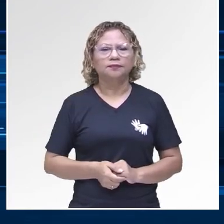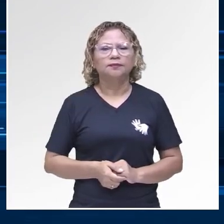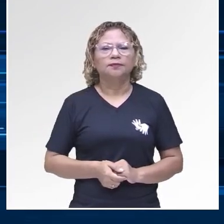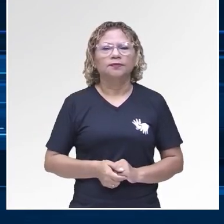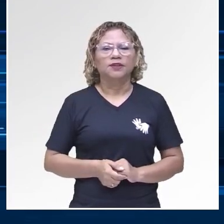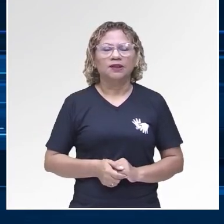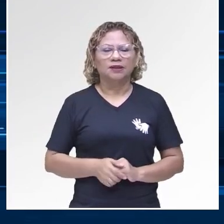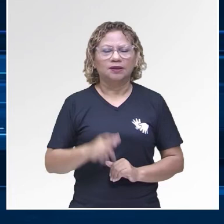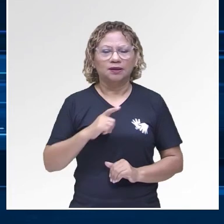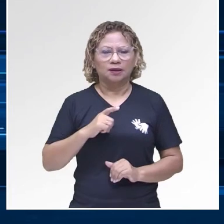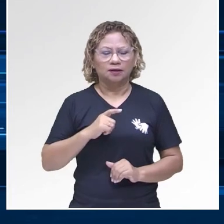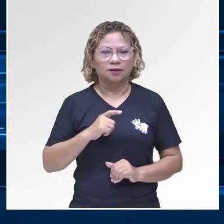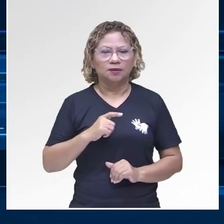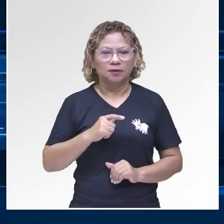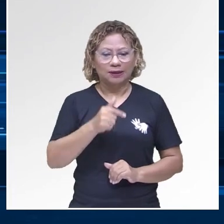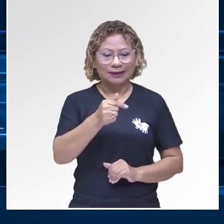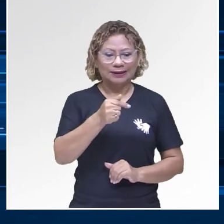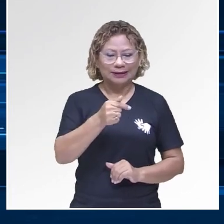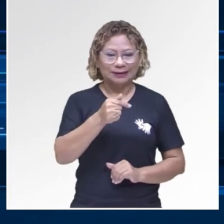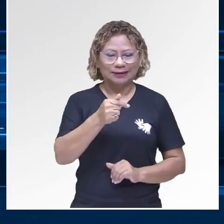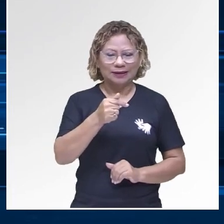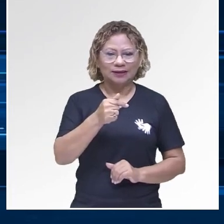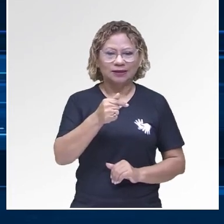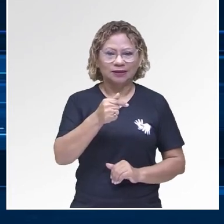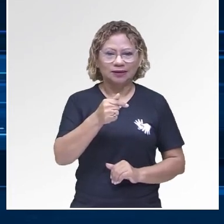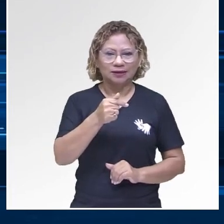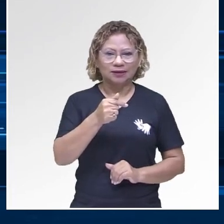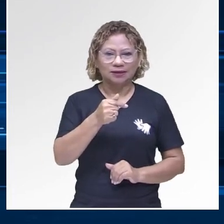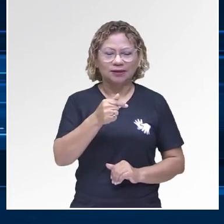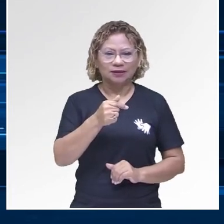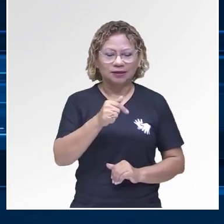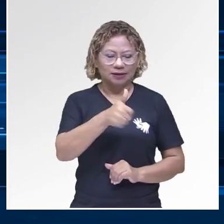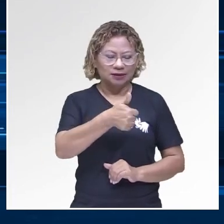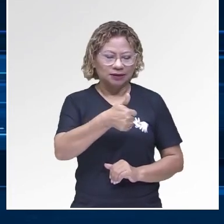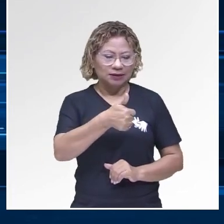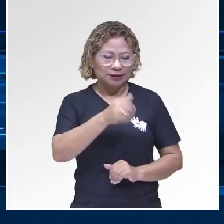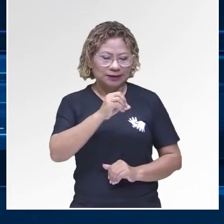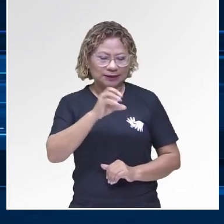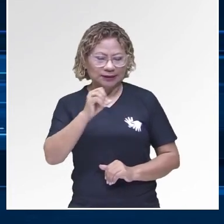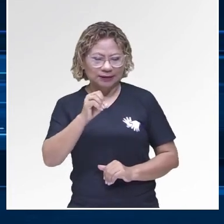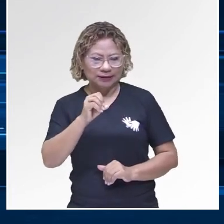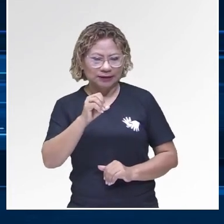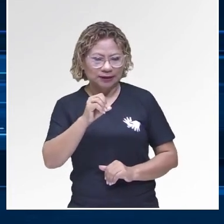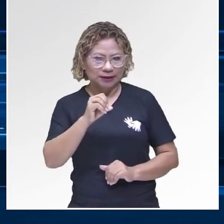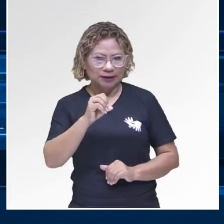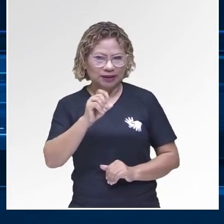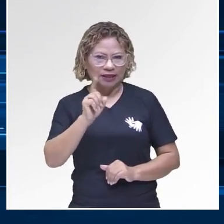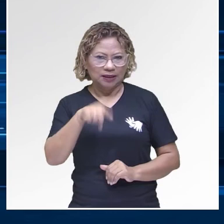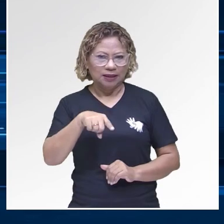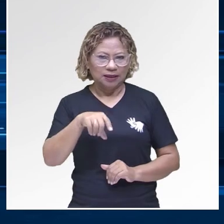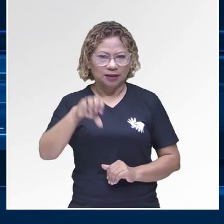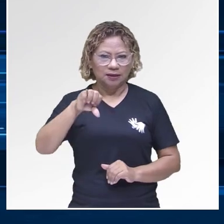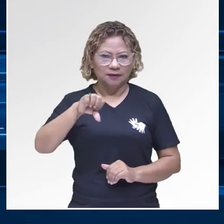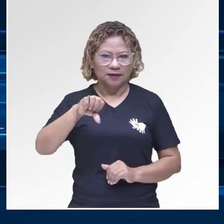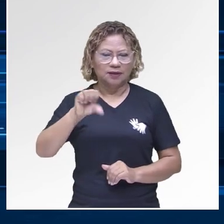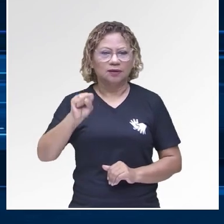7, né? Menor que 100, é 98. Para eu saber o próximo, basta eu pegar e